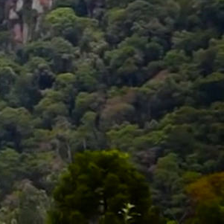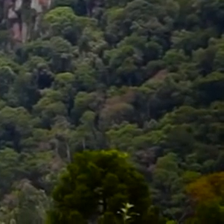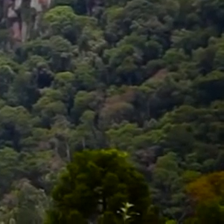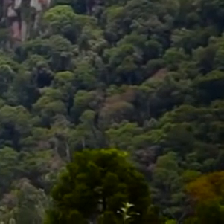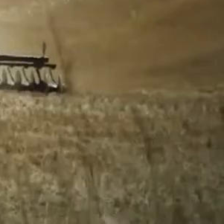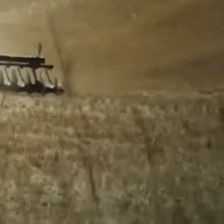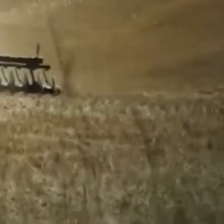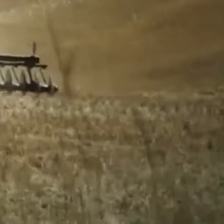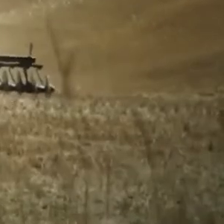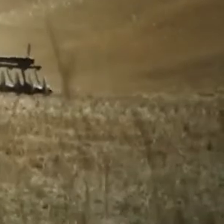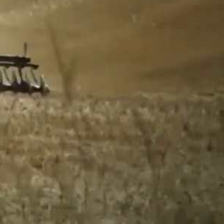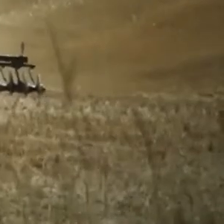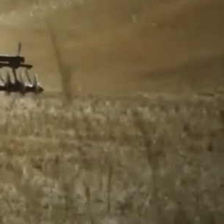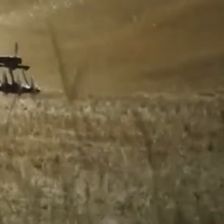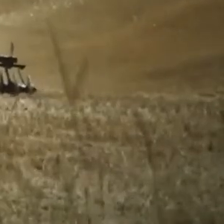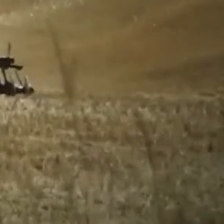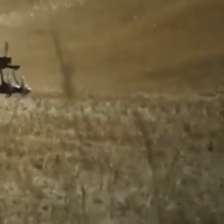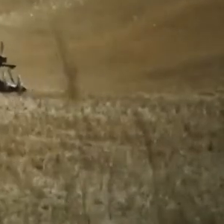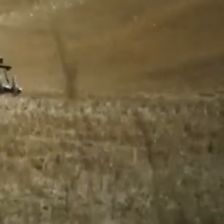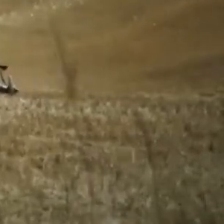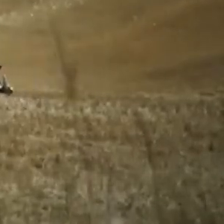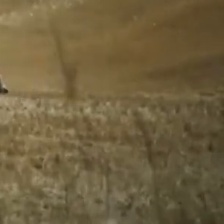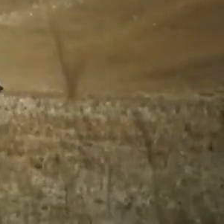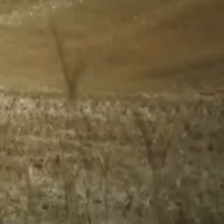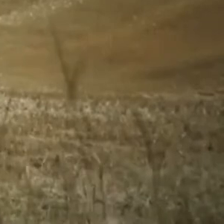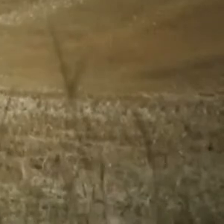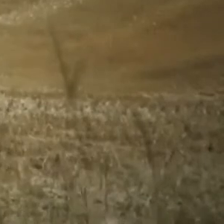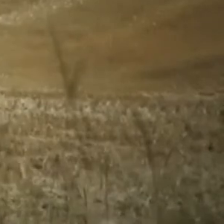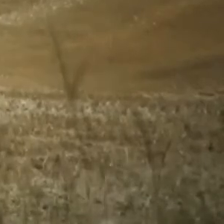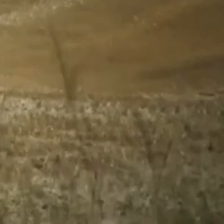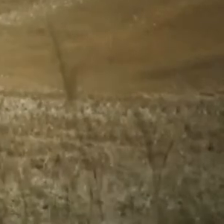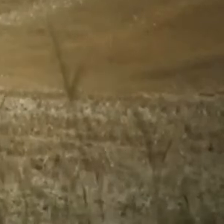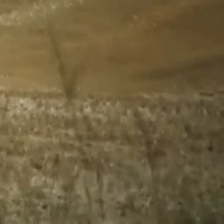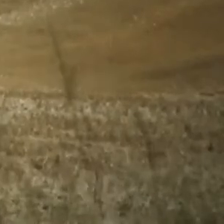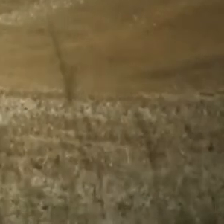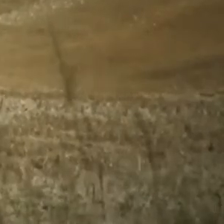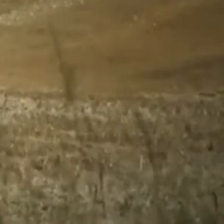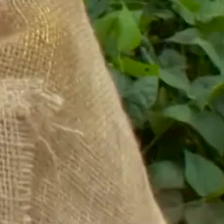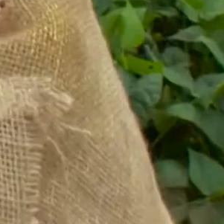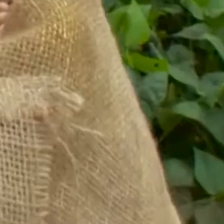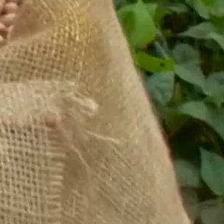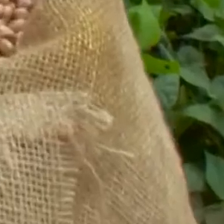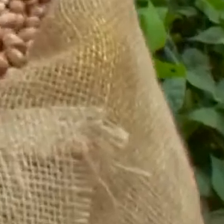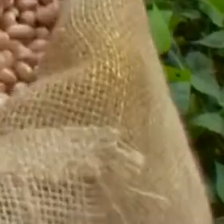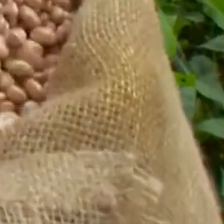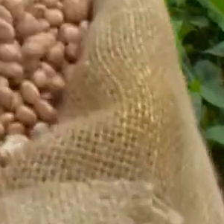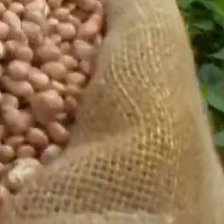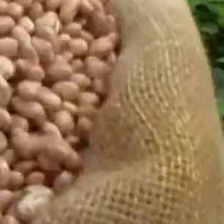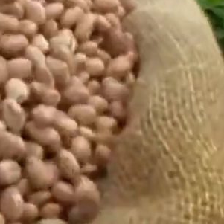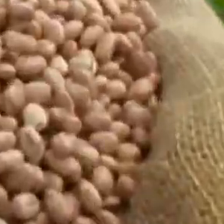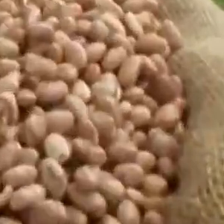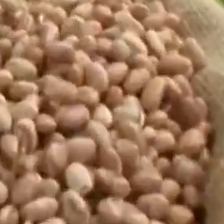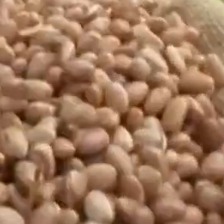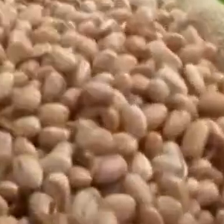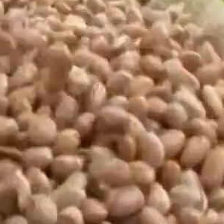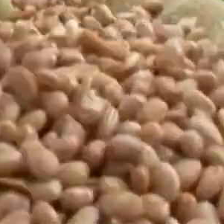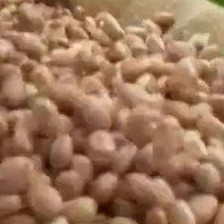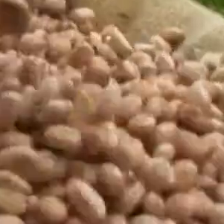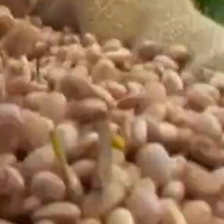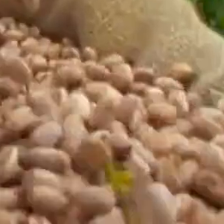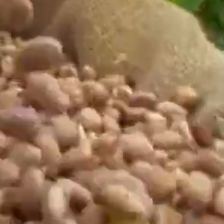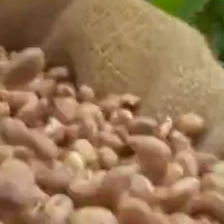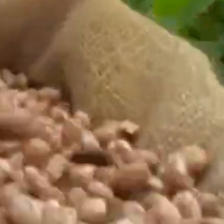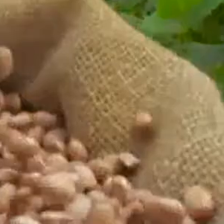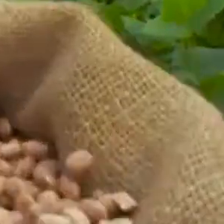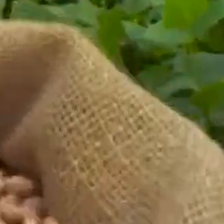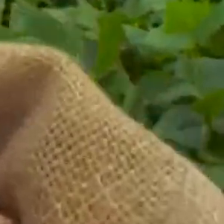Doido tô trabalhando mais Abrir que vocês vão conseguir os campos